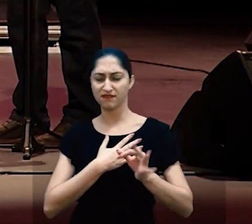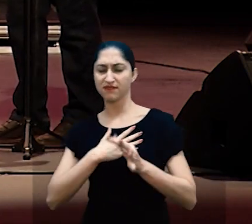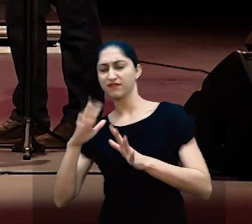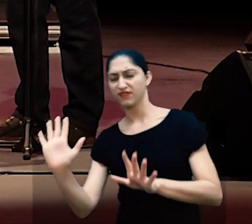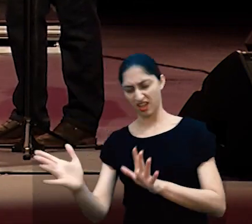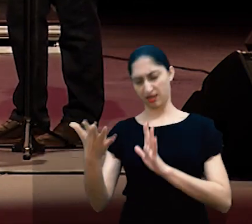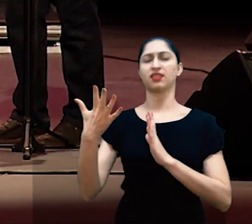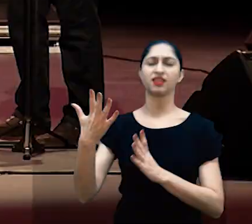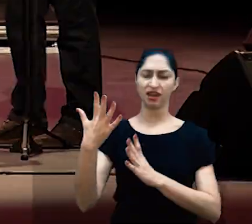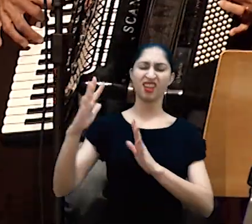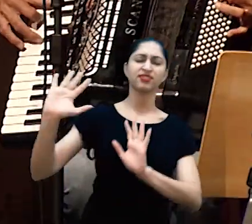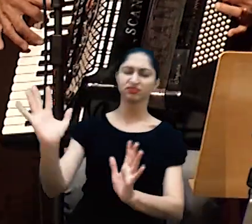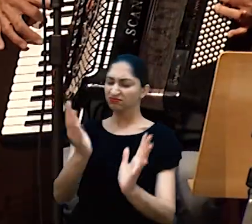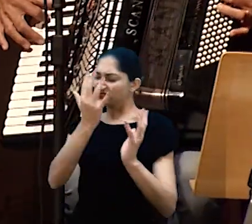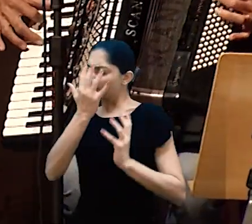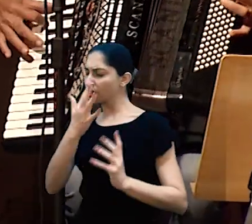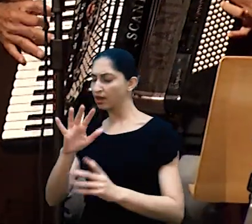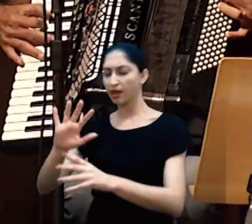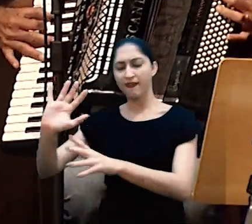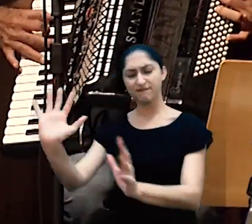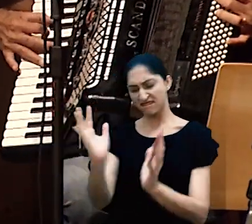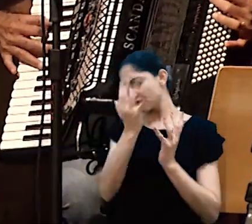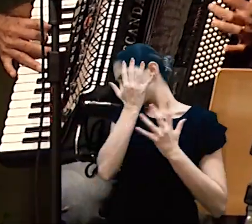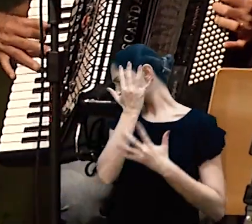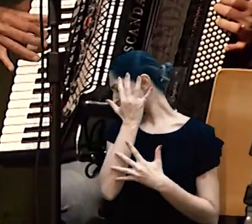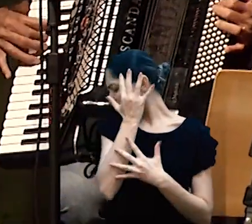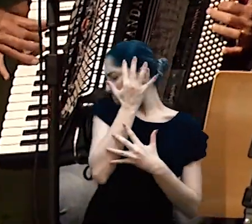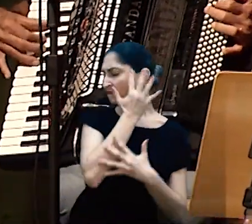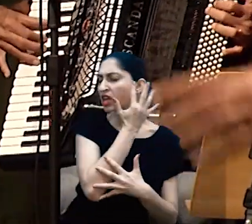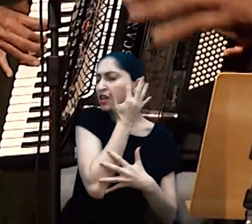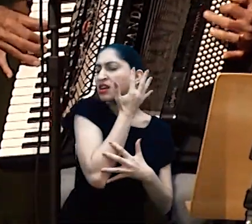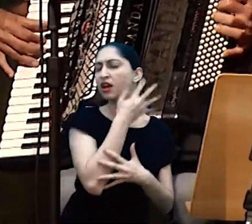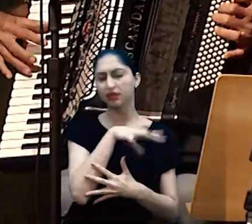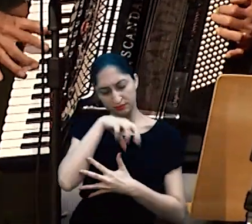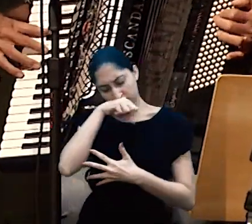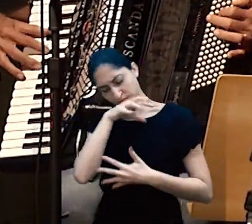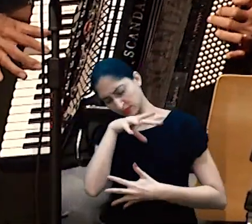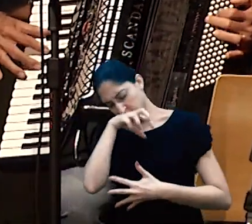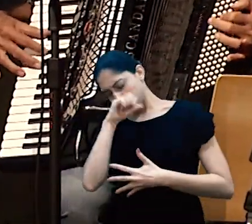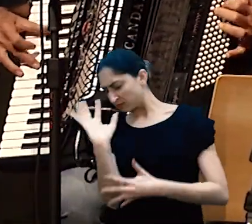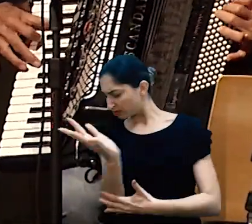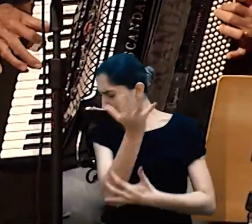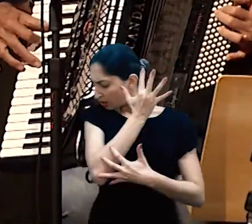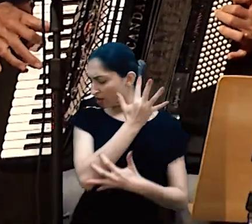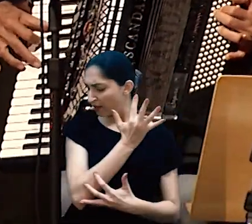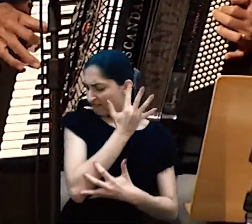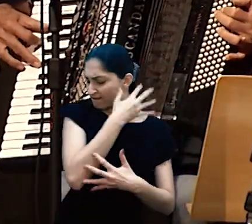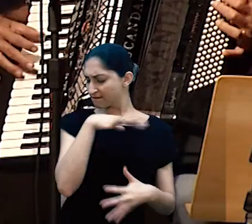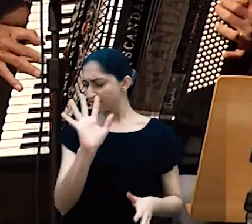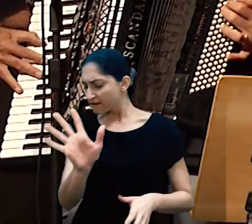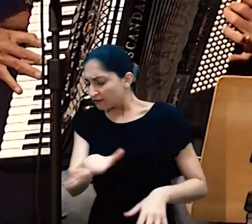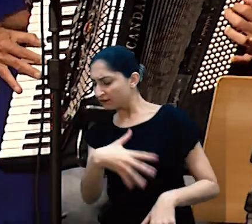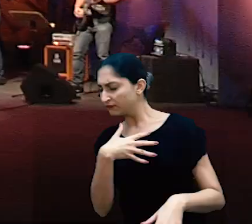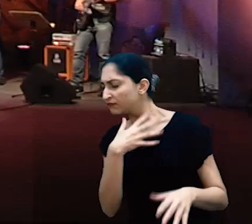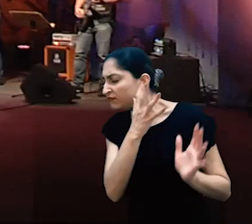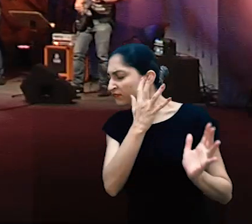gente chamegar, pra gente chamegar, pra gente chamegar, pra